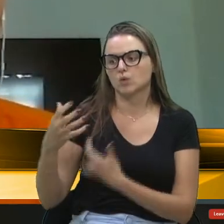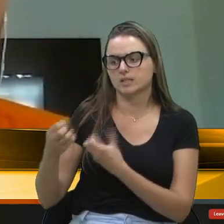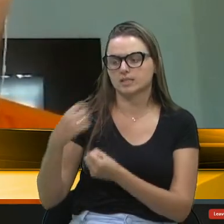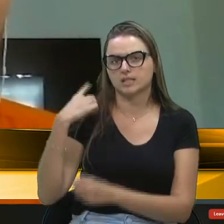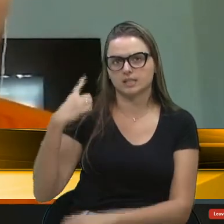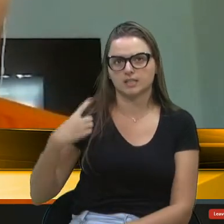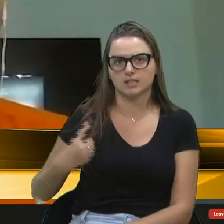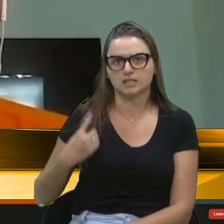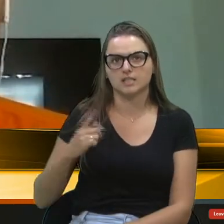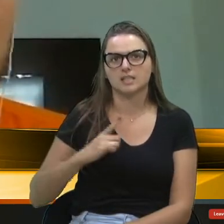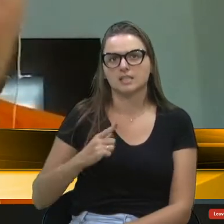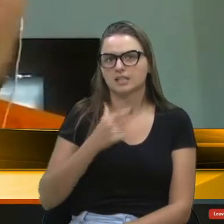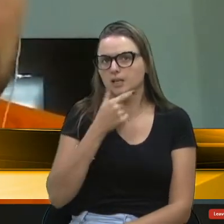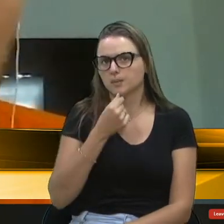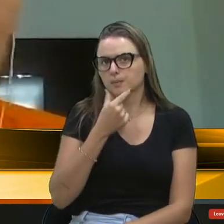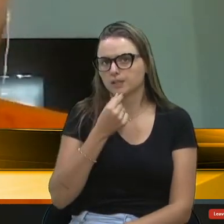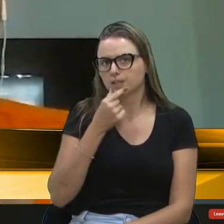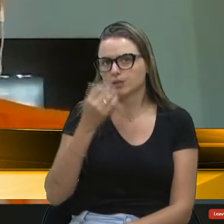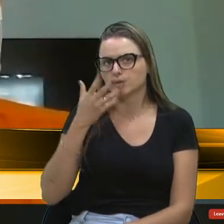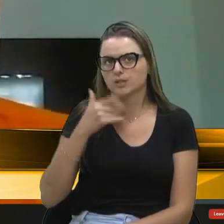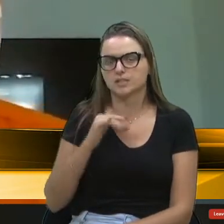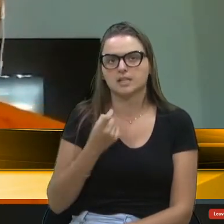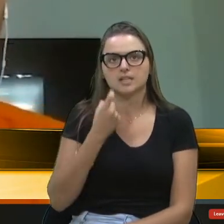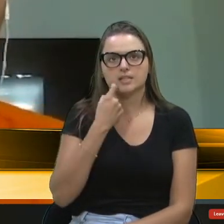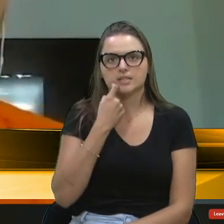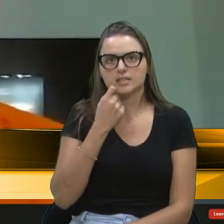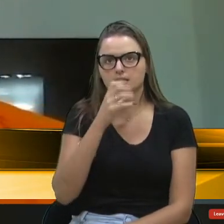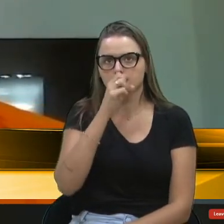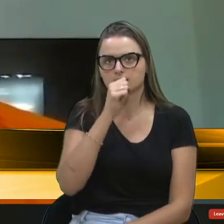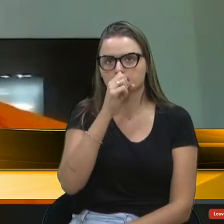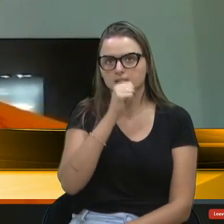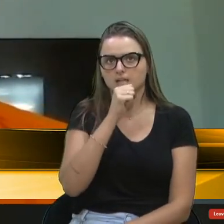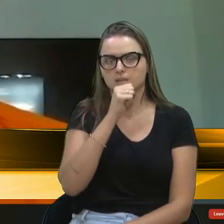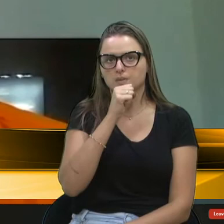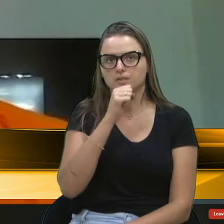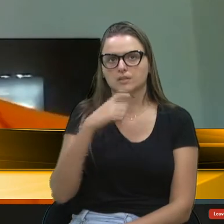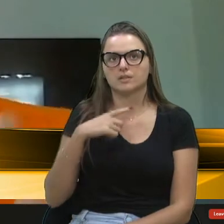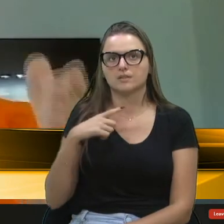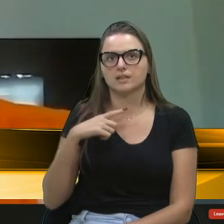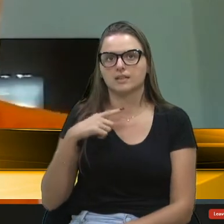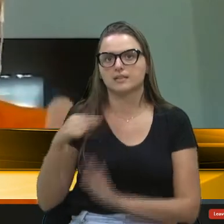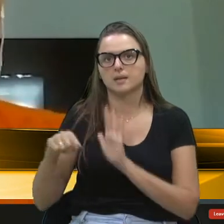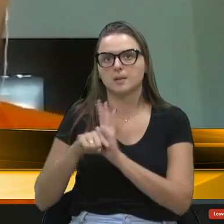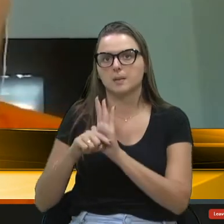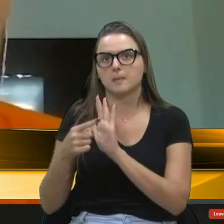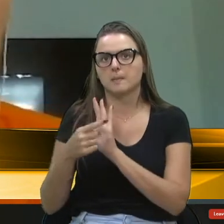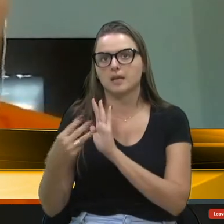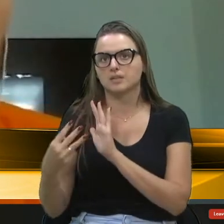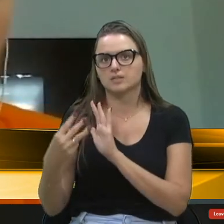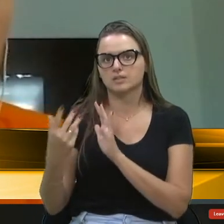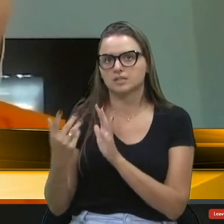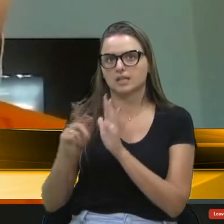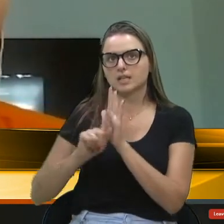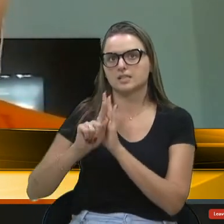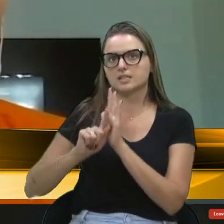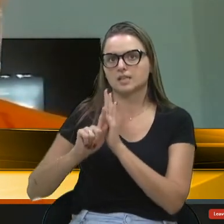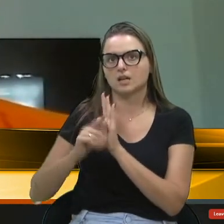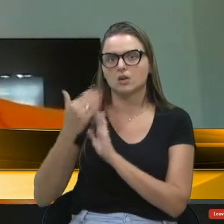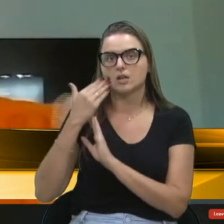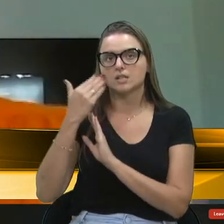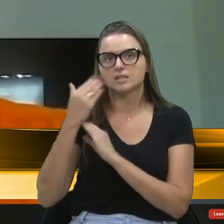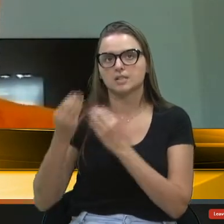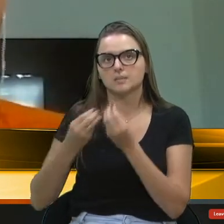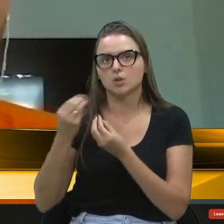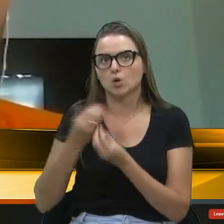tem um menino pequeno, sexta, sábado vai ter 13 graus a mínima, vereadora Denise. Tu sabe como as crianças crescem,